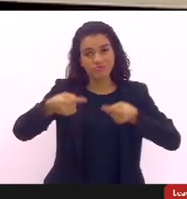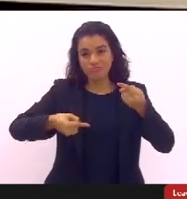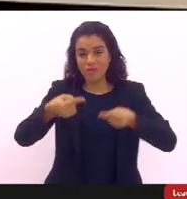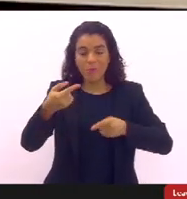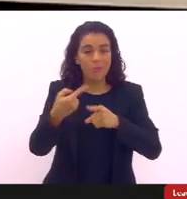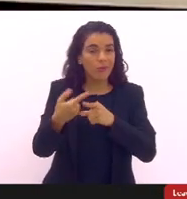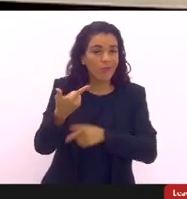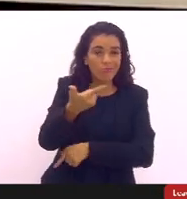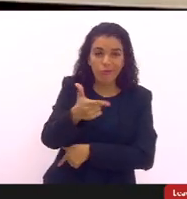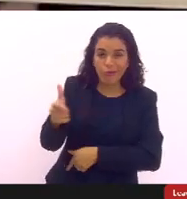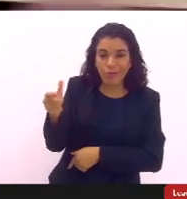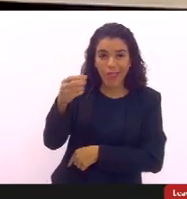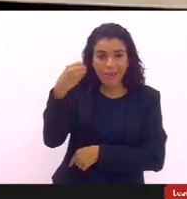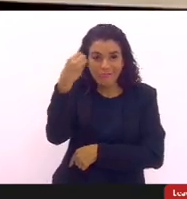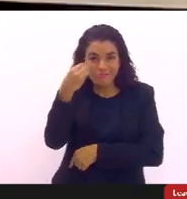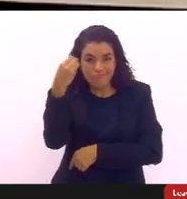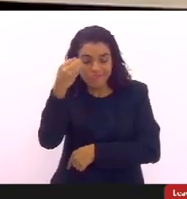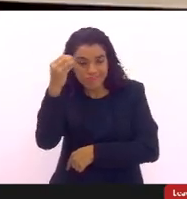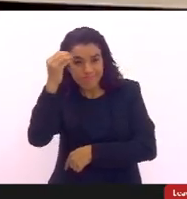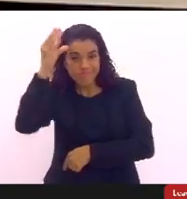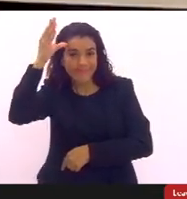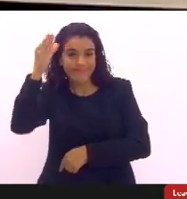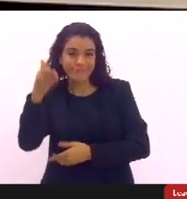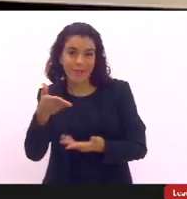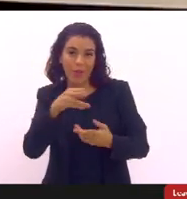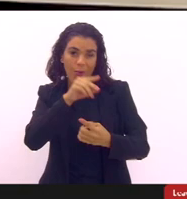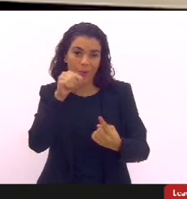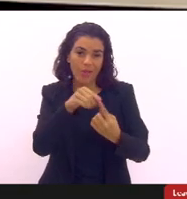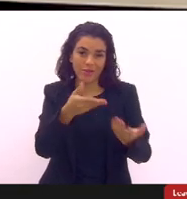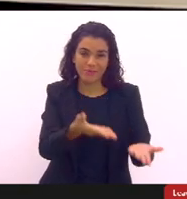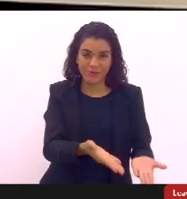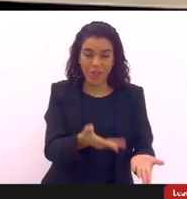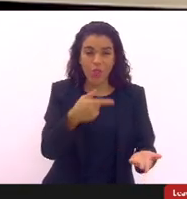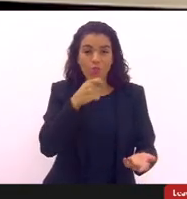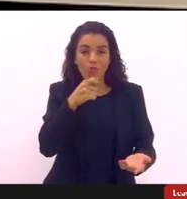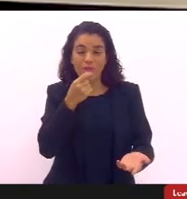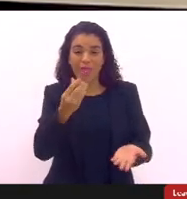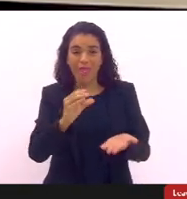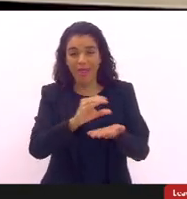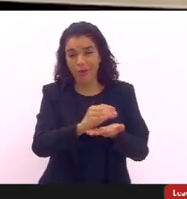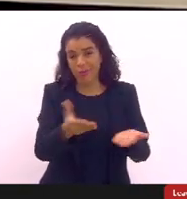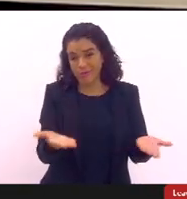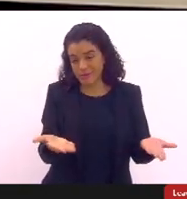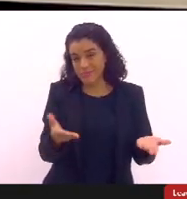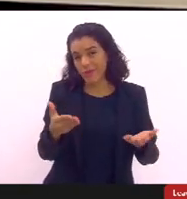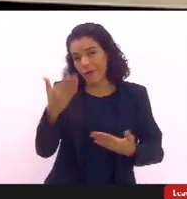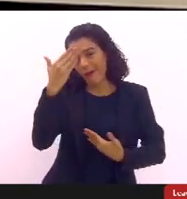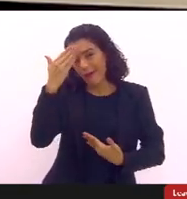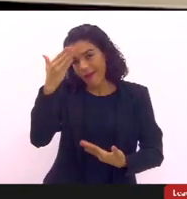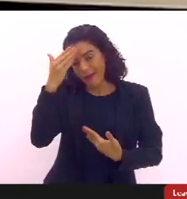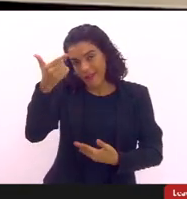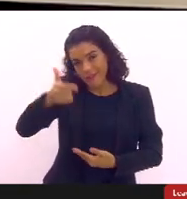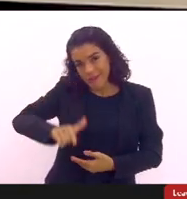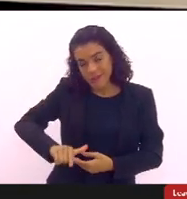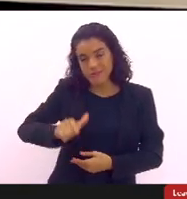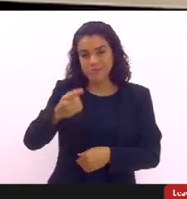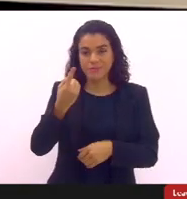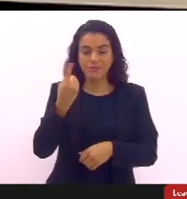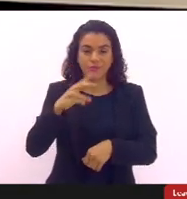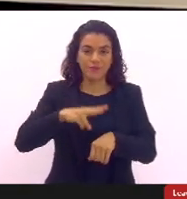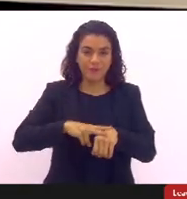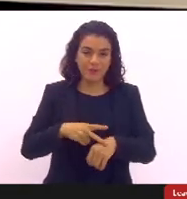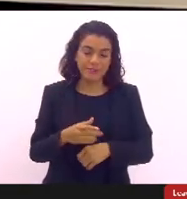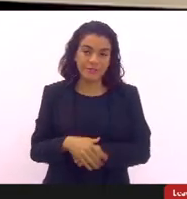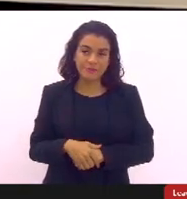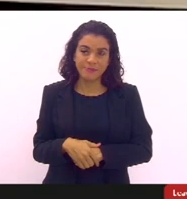não tem a expertise para isso e, como a gente viu, hoje não tem nem os recursos, né? Então, agradeço mais uma vez, não tenho